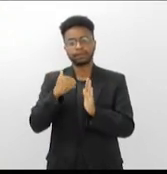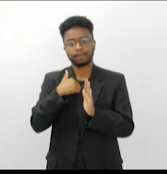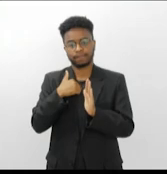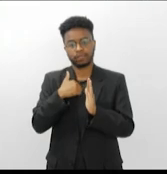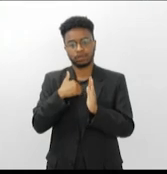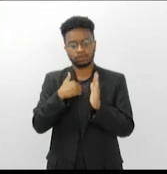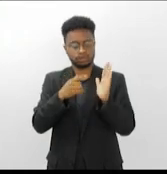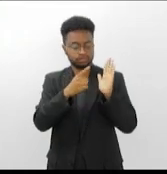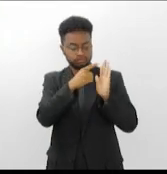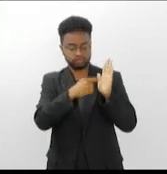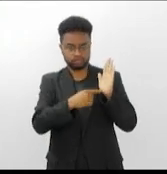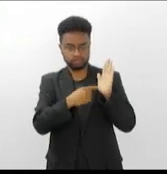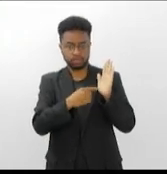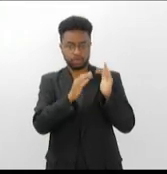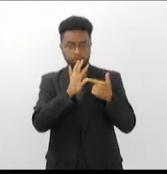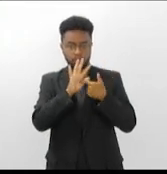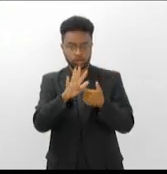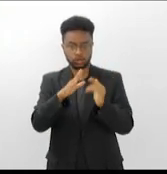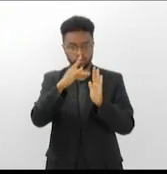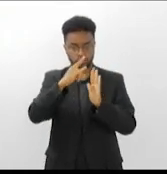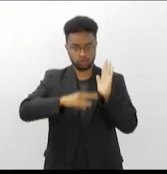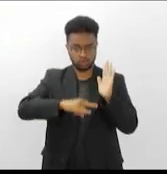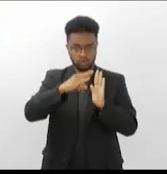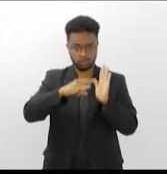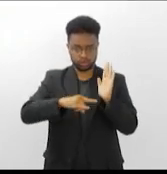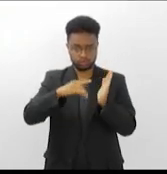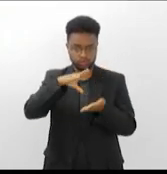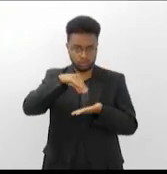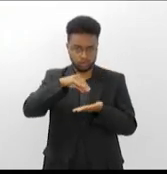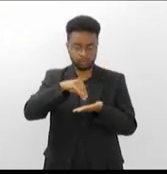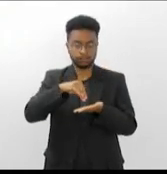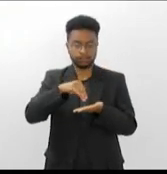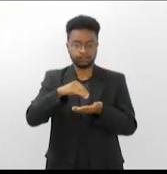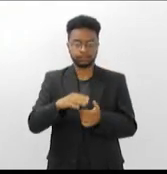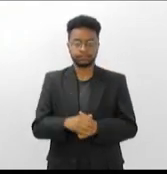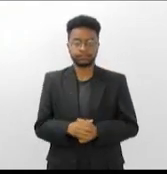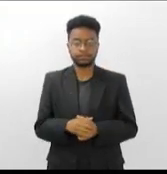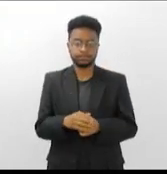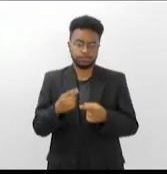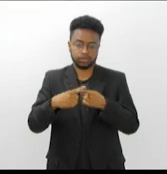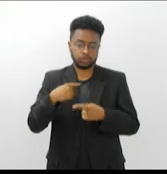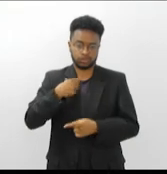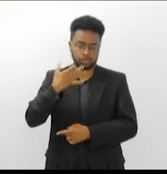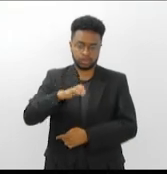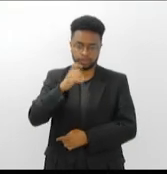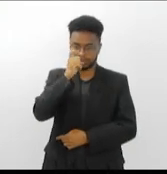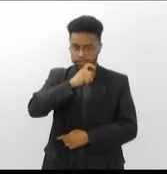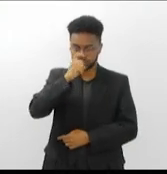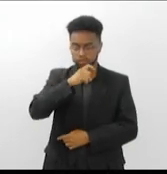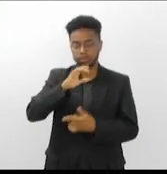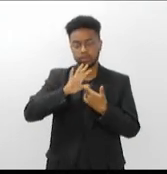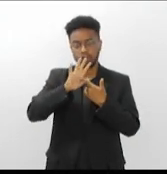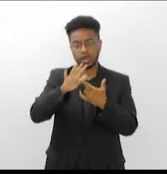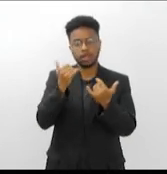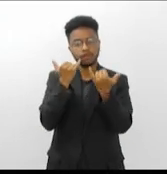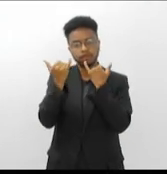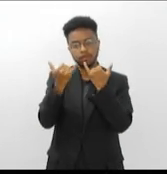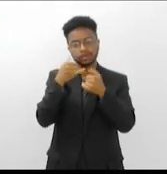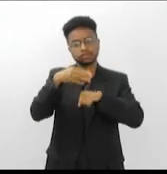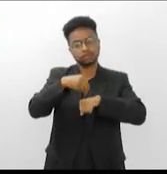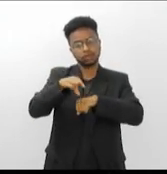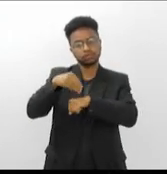mãos, com a cópia, para não me deixar mentir, da notícia que foi publicada nos